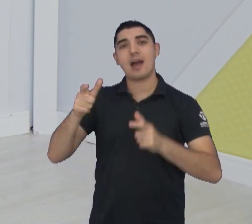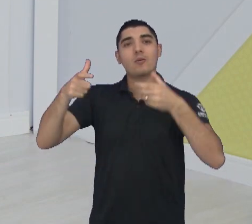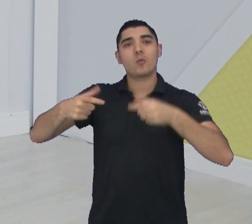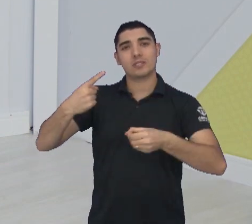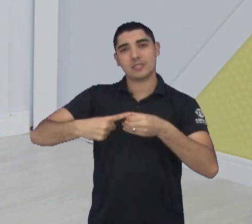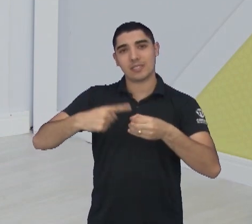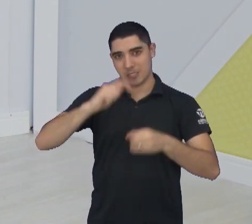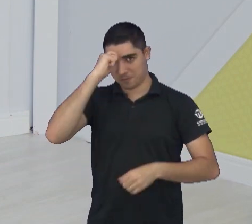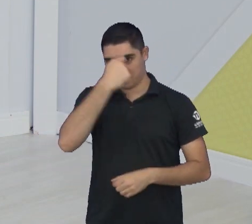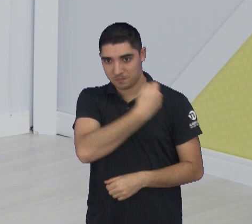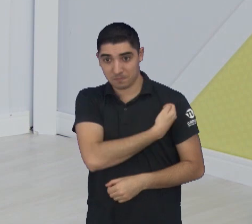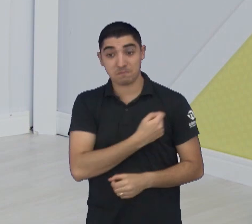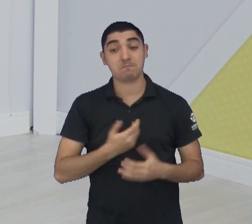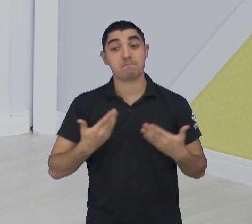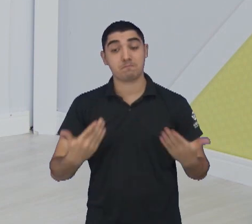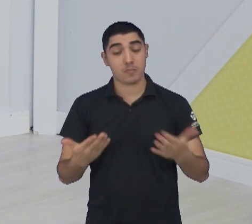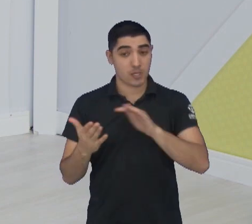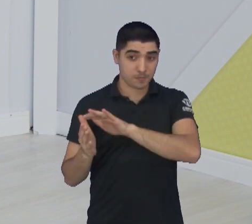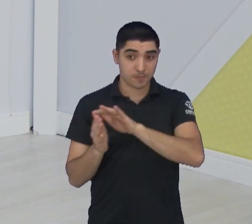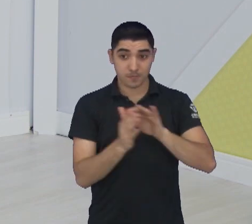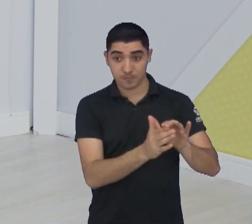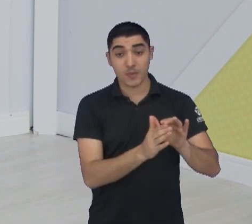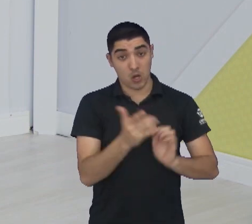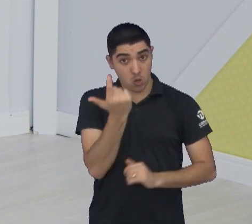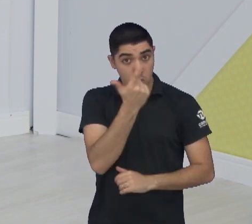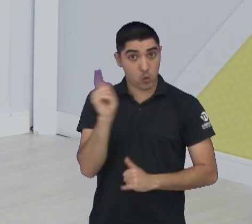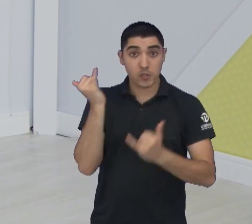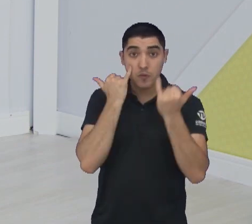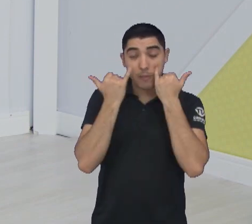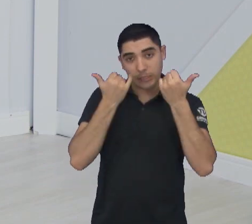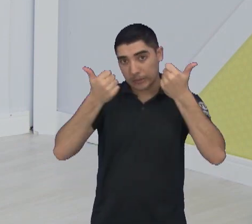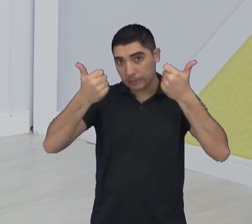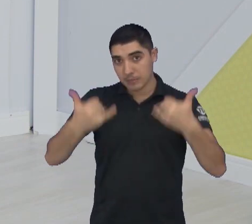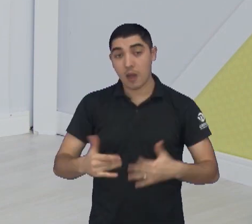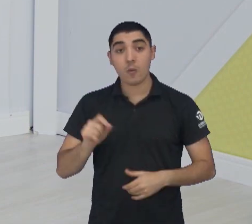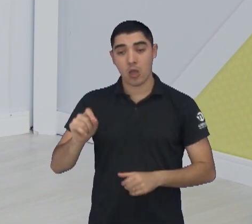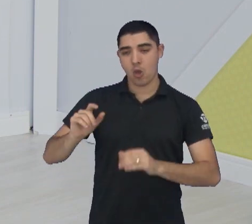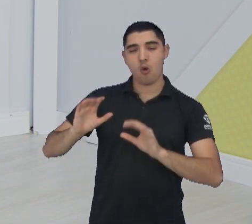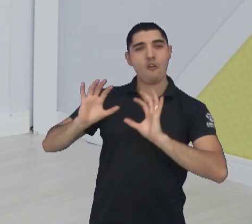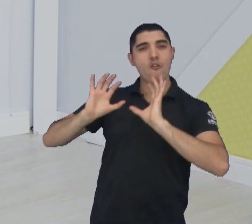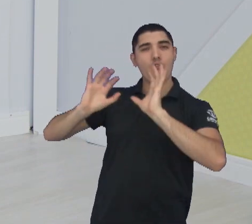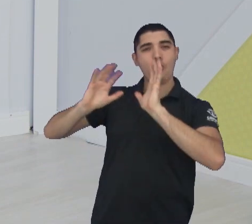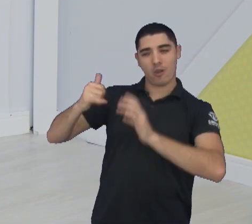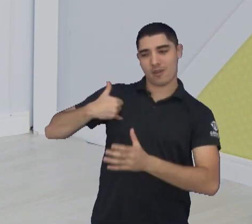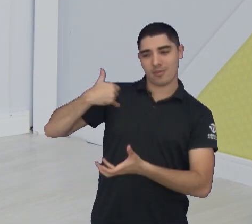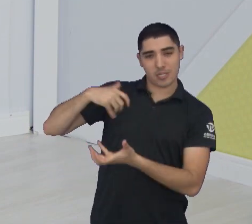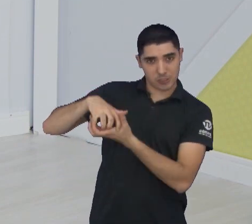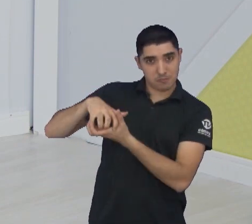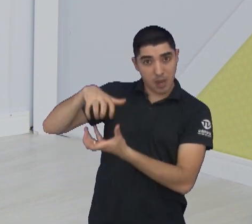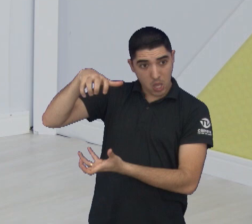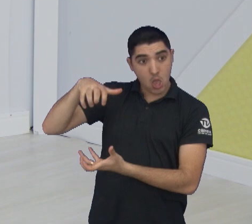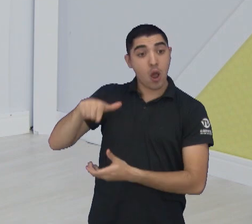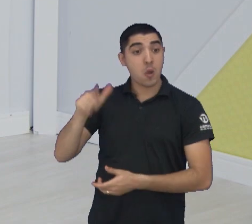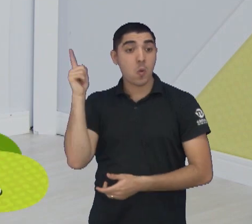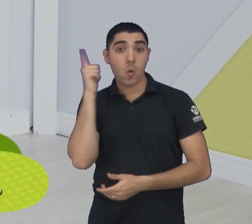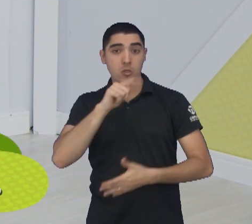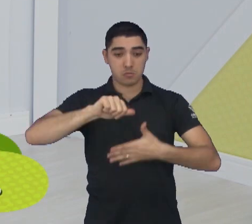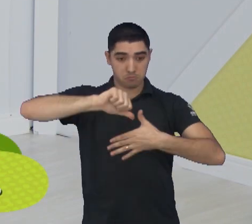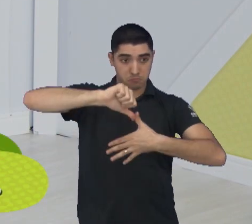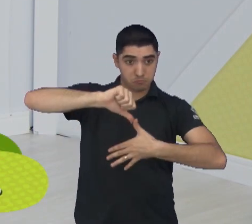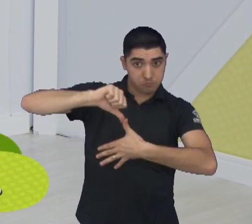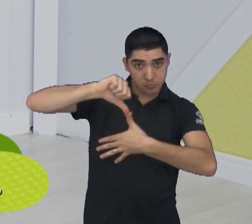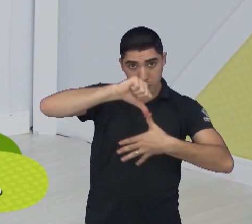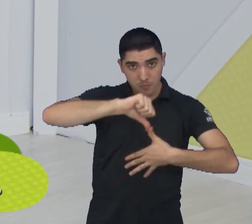Rio Preto, tá certo? Brunão, antes da gente ir para o intervalo, a equipe de vôlei adaptado de São José dos Campos disputou o Campeonato Sul-Americano